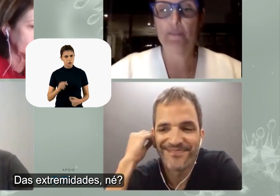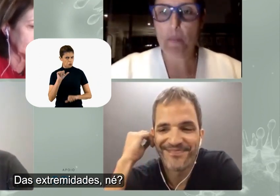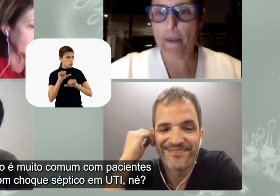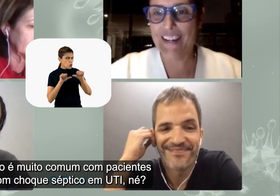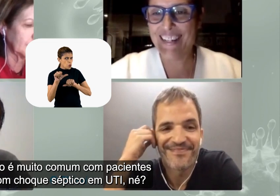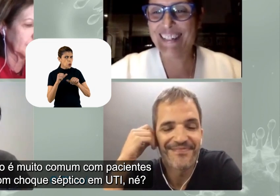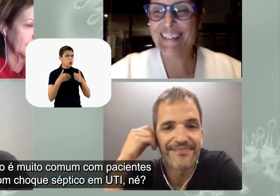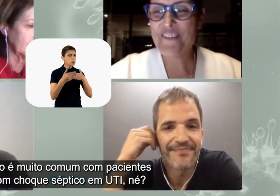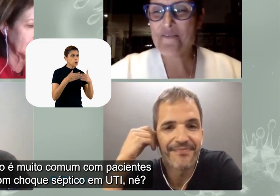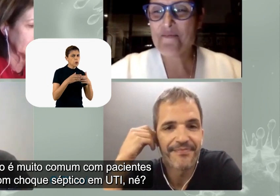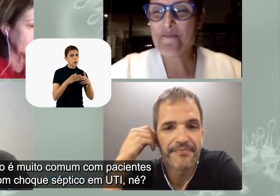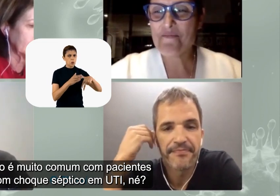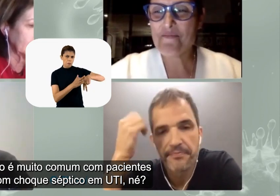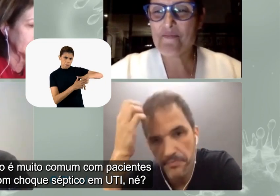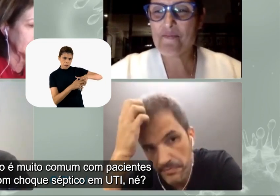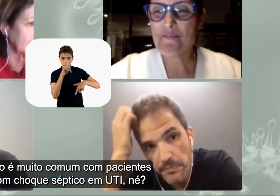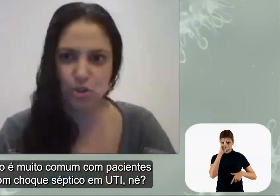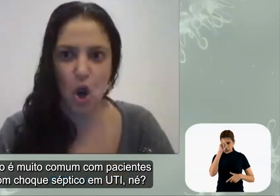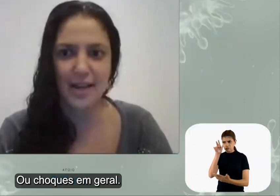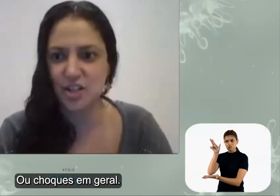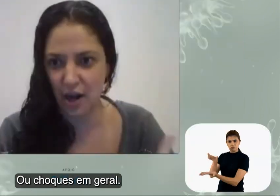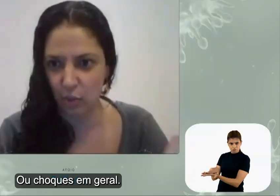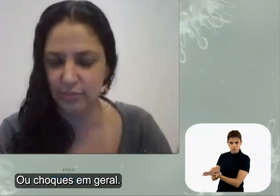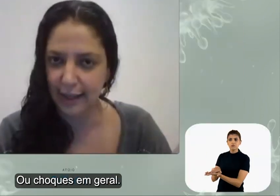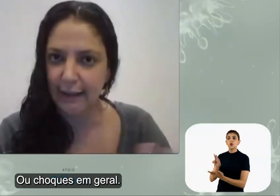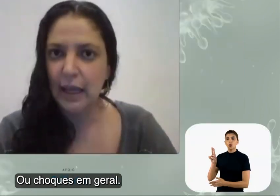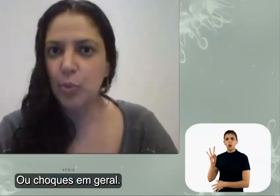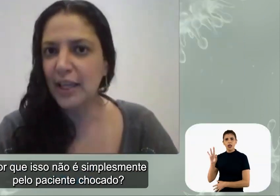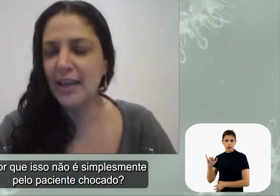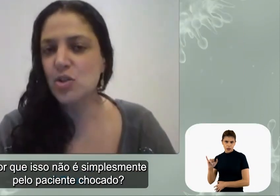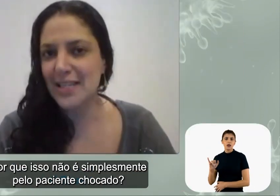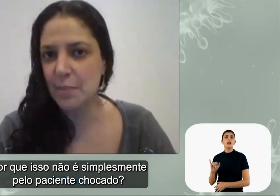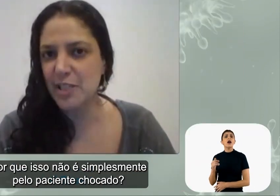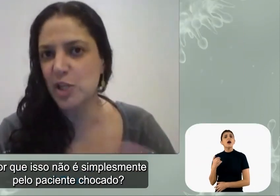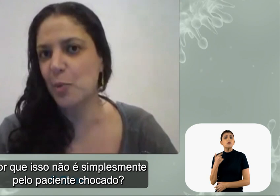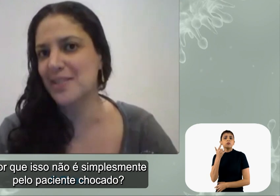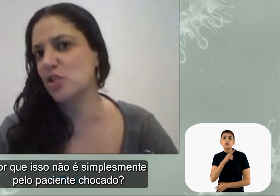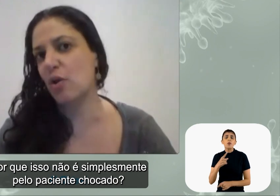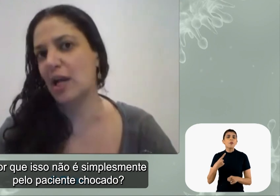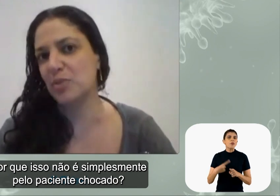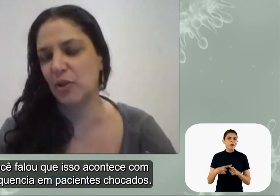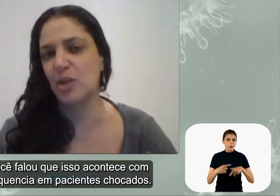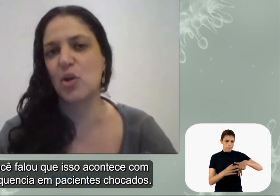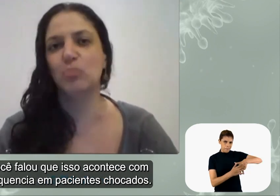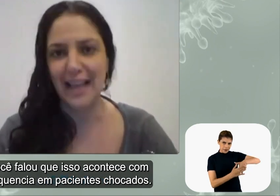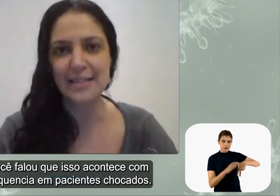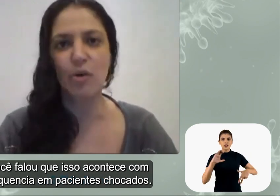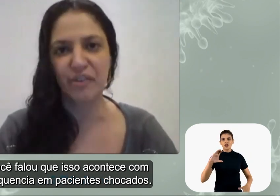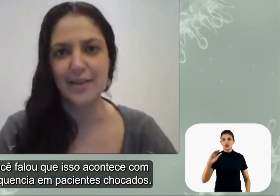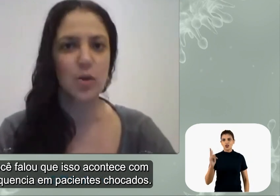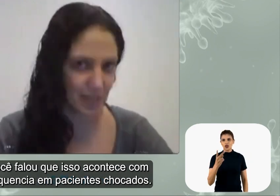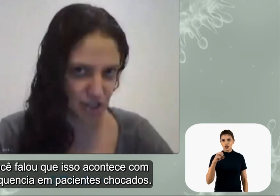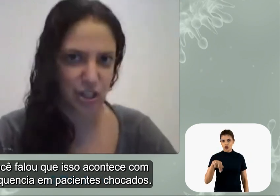gente vê isso muito no paciente com choque séptico em UTI, ou choques em geral. Por que isso mais simplesmente pelo paciente chocado? Você falou que isso